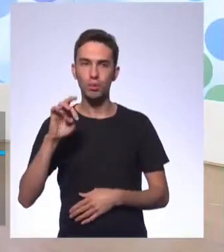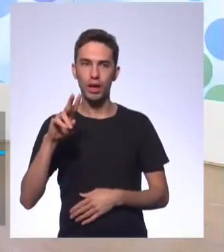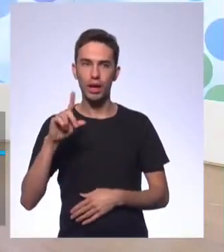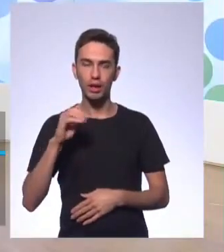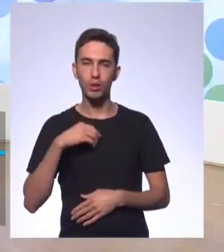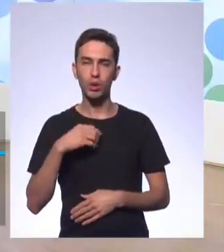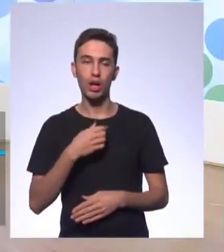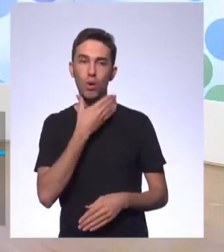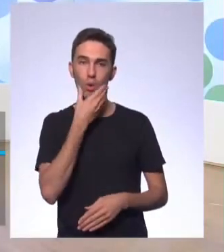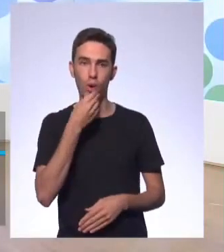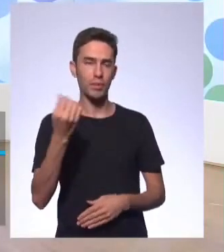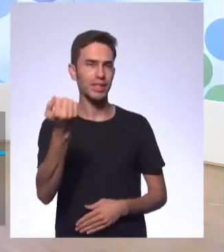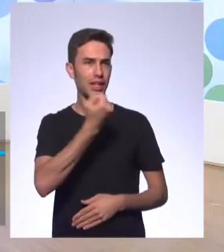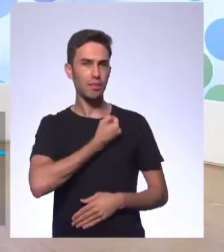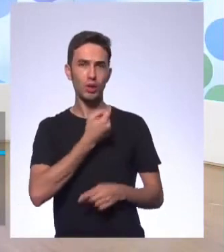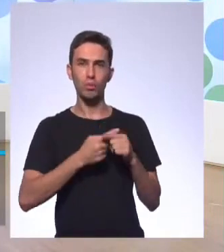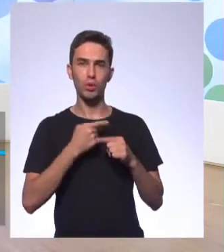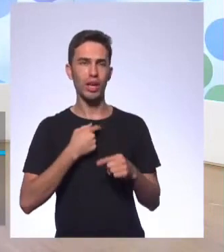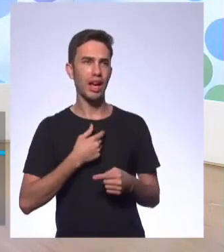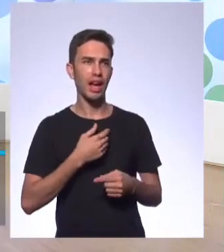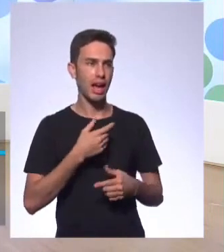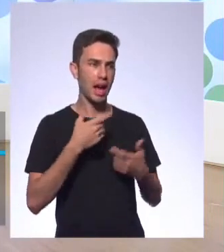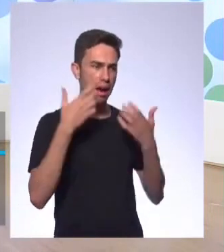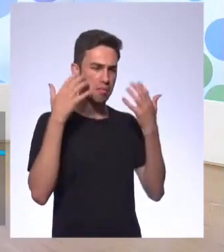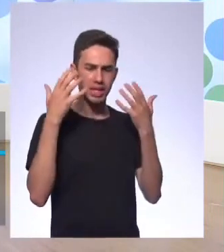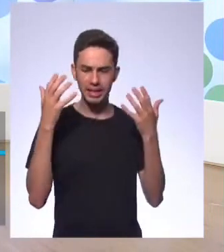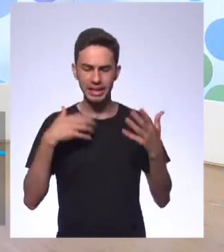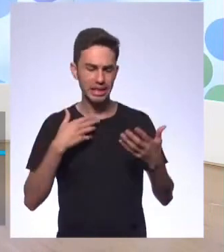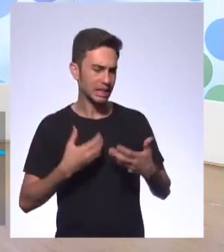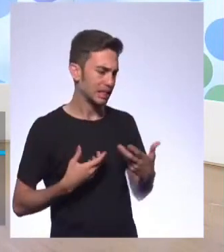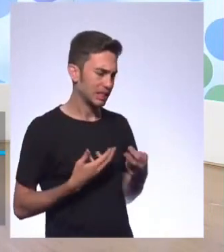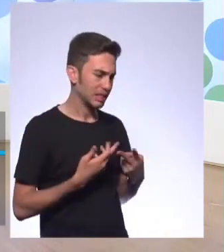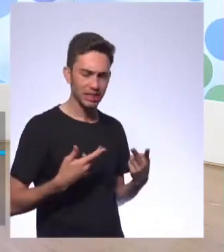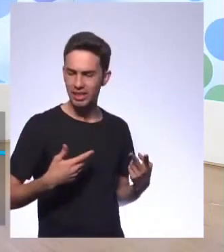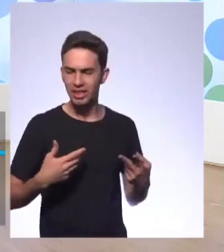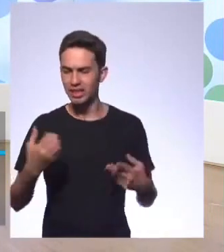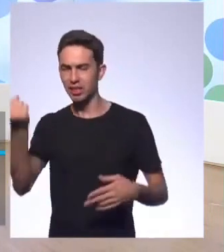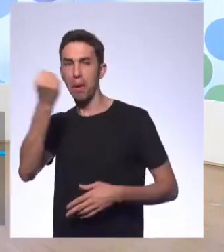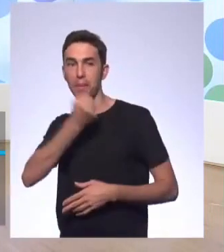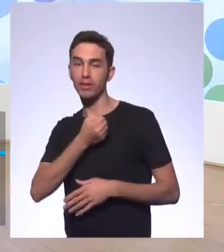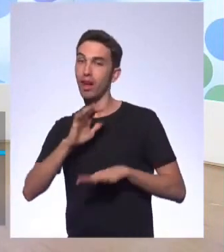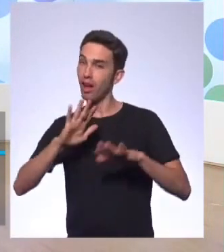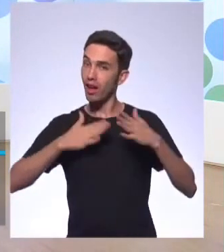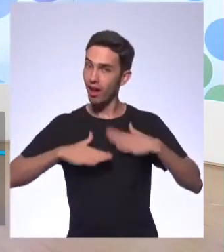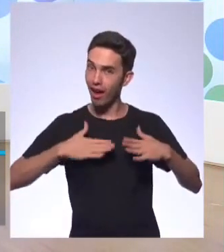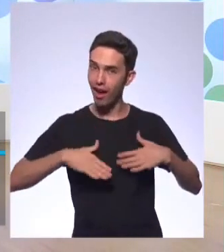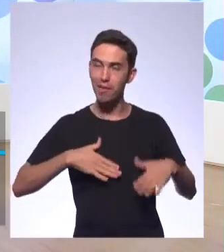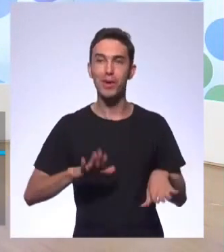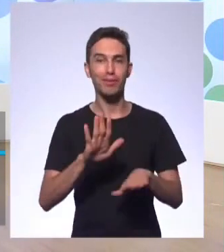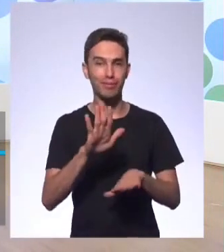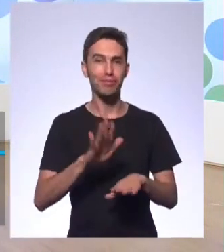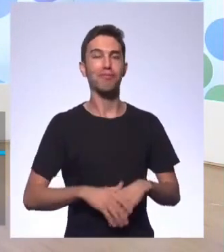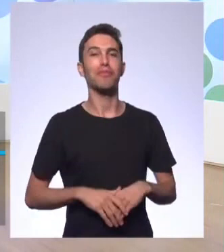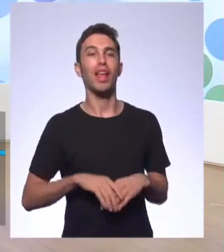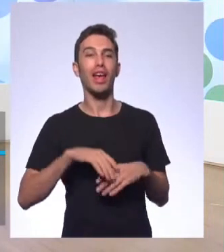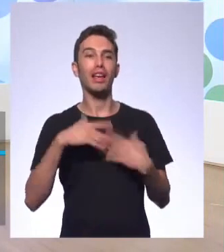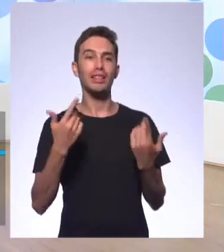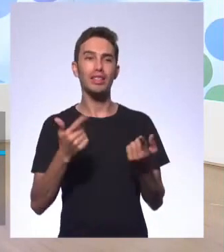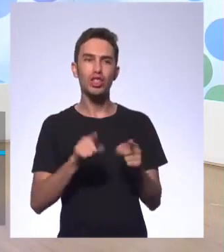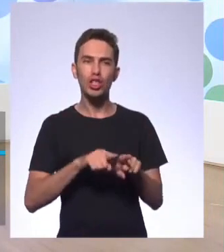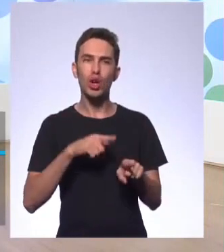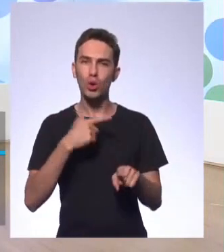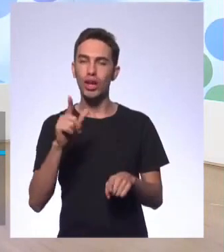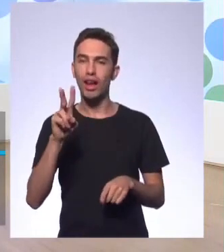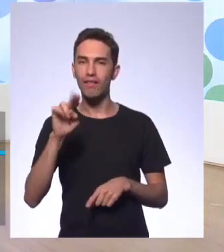que se matou porque não aguentava mais a pressão da vida. Isso é uma hipótese, né, Opa, isso é a professor hipótese, Mauro? isso não chegou ainda, É, calma lá, e ainda não. deixa eu ver mais, aí tinha mais